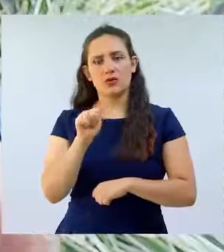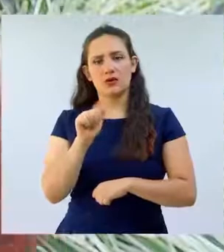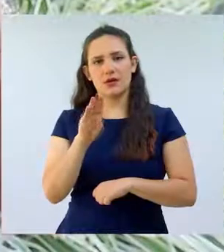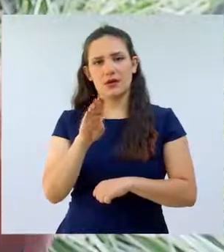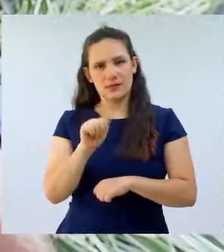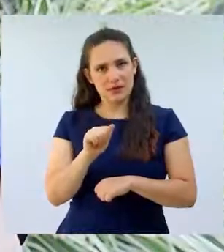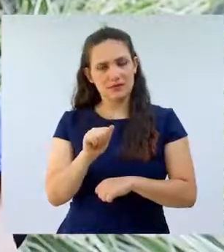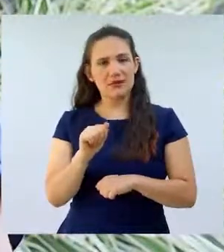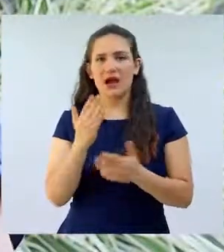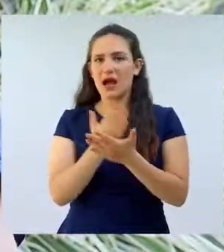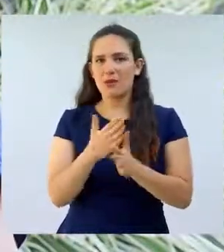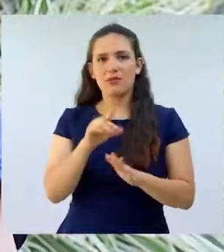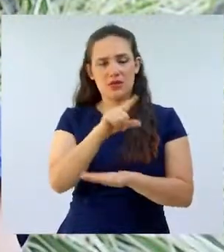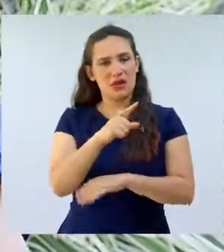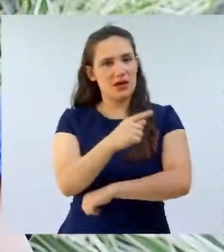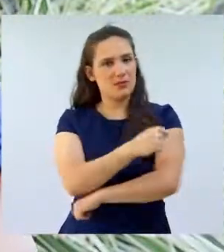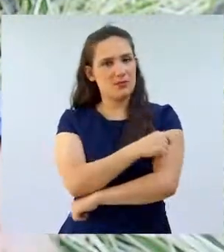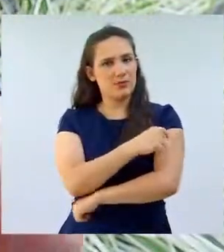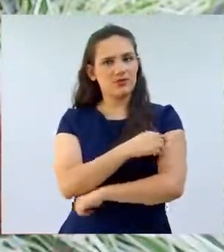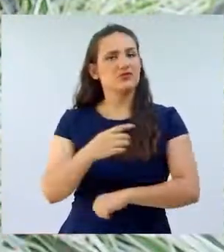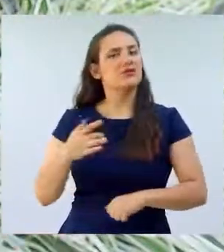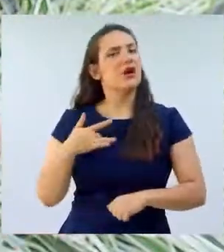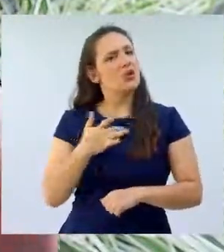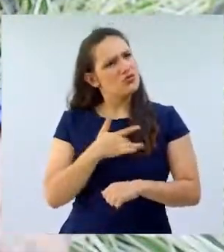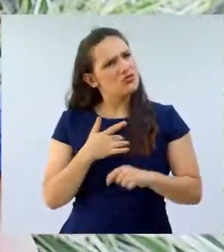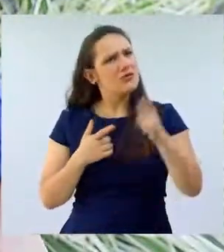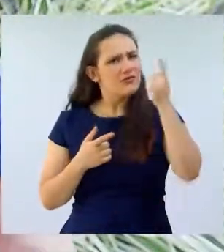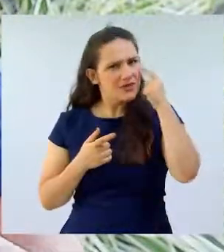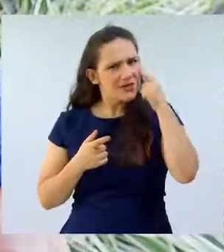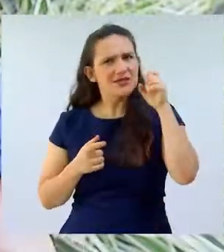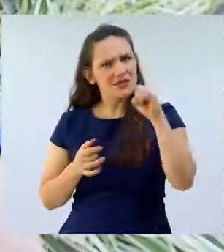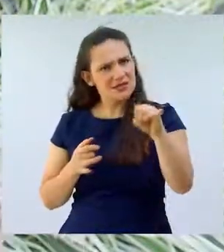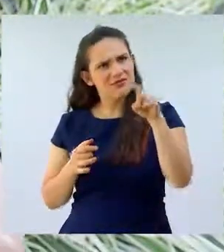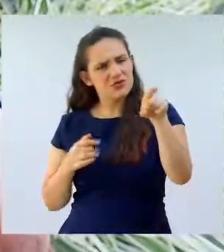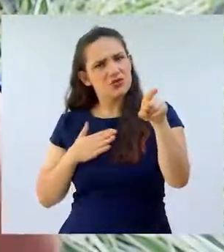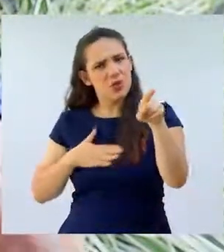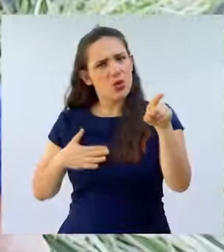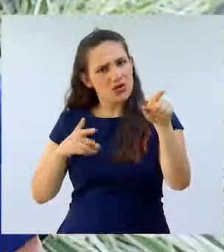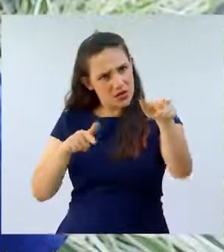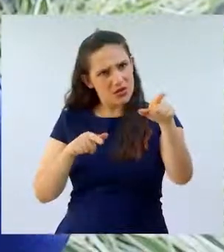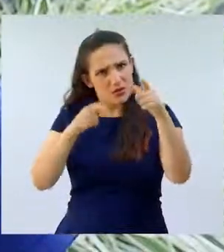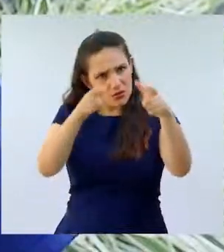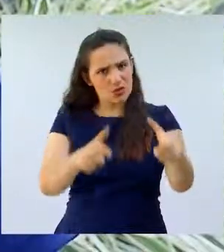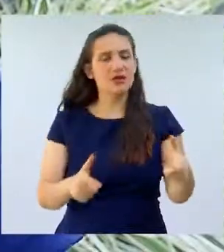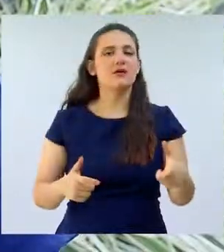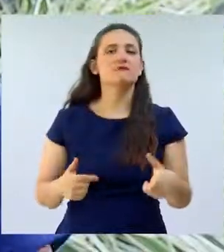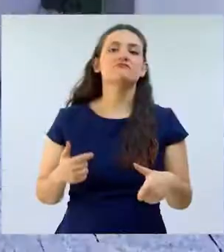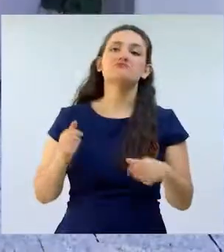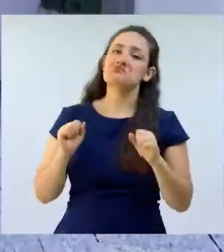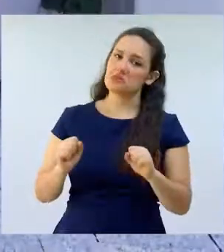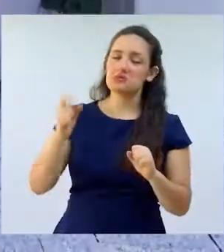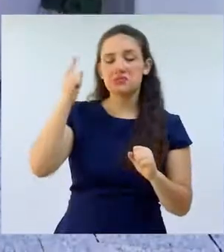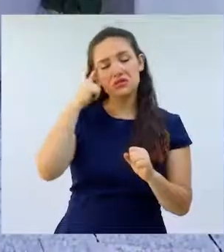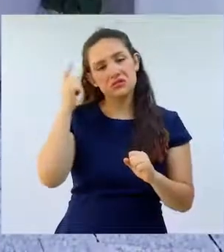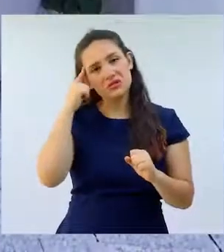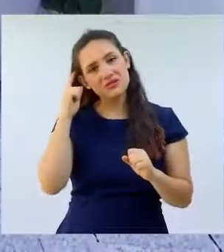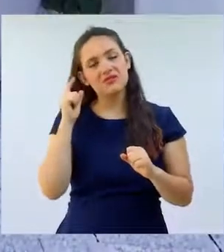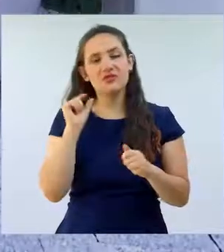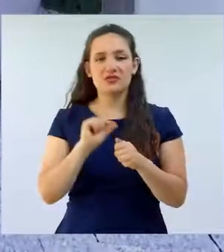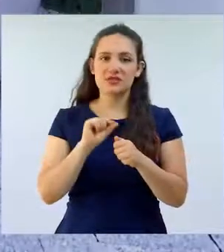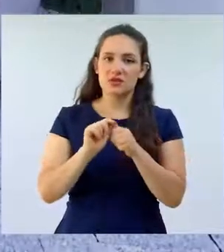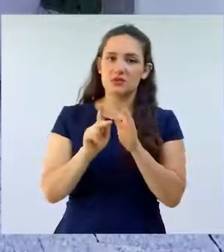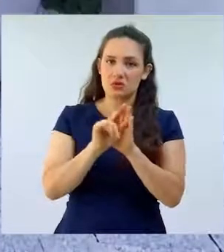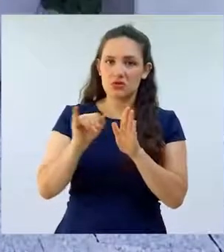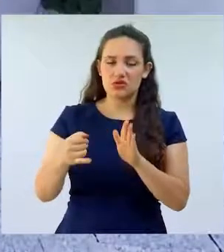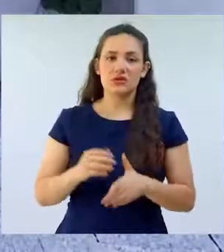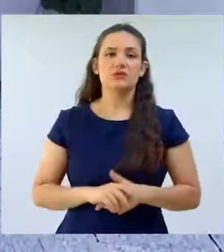nós desmanchamos um posto de saúde e está em ruínas. Dá uma olhada, vê se lá é legal para fazer. Aí você pensa em alguma coisa, bola um